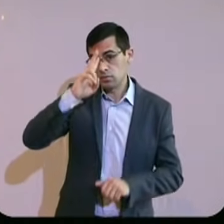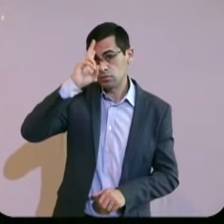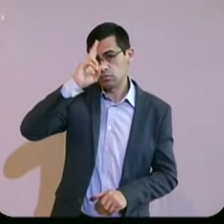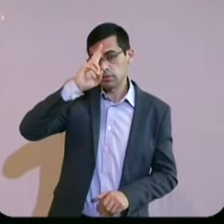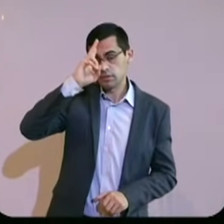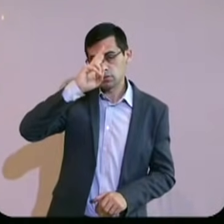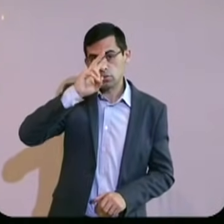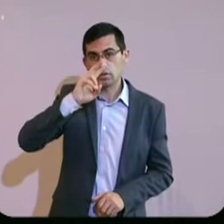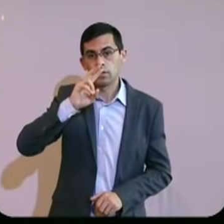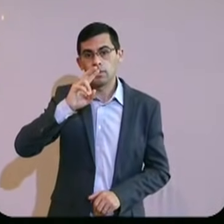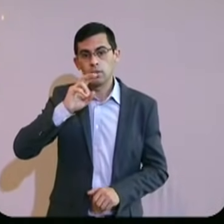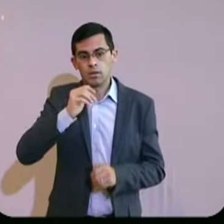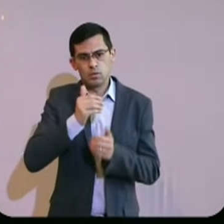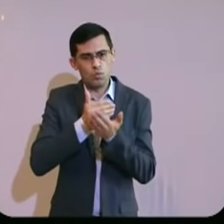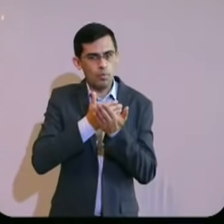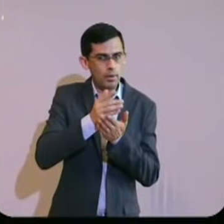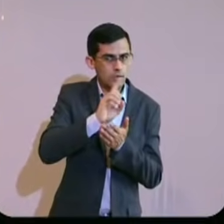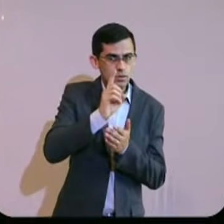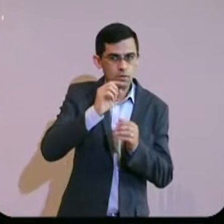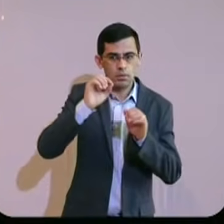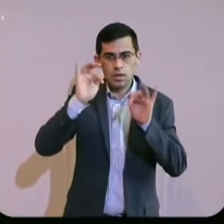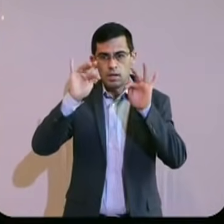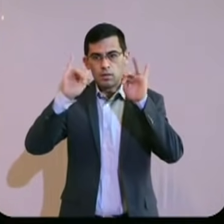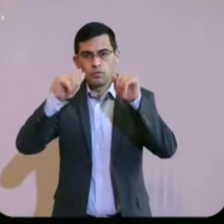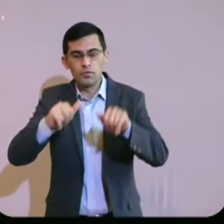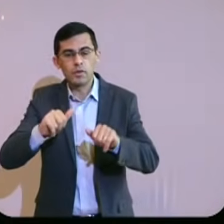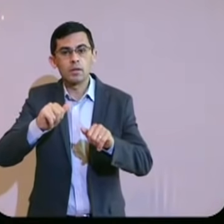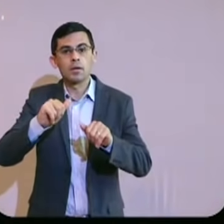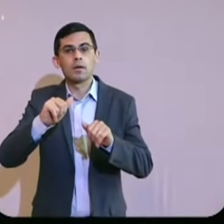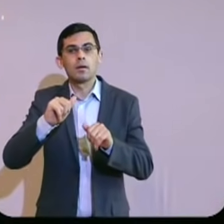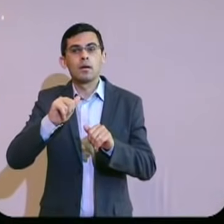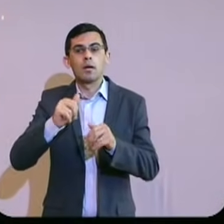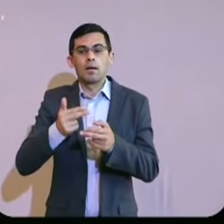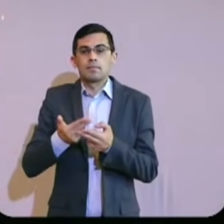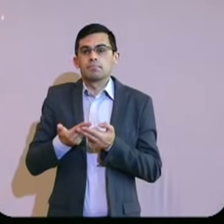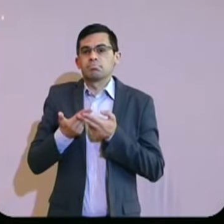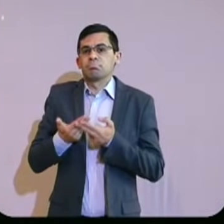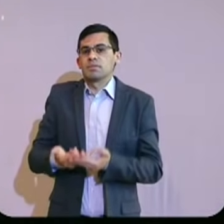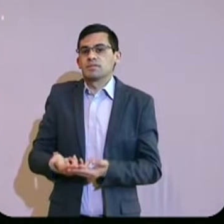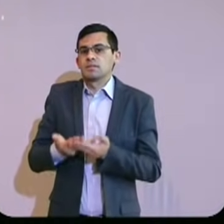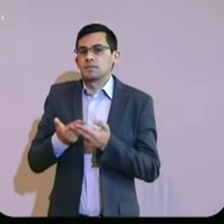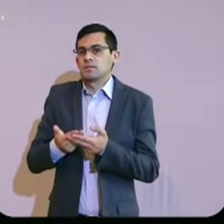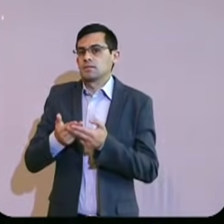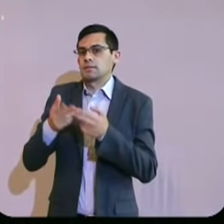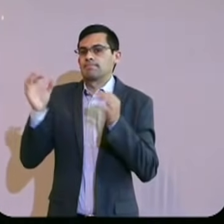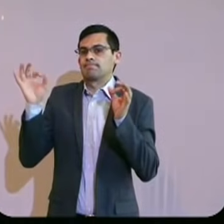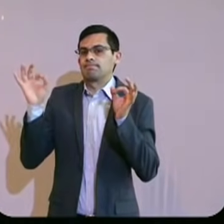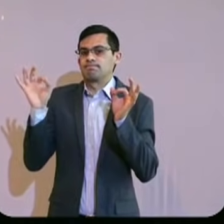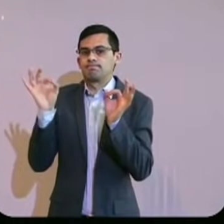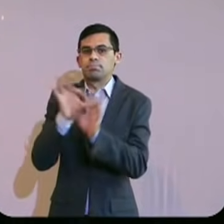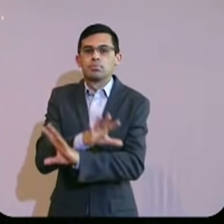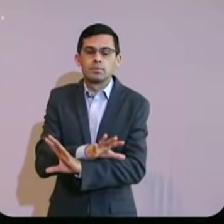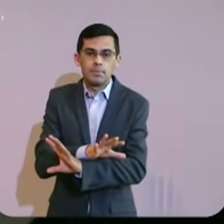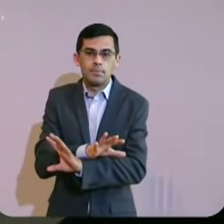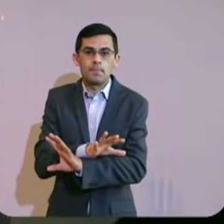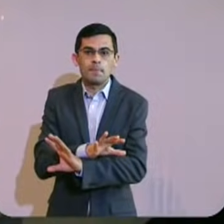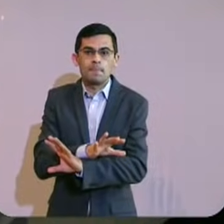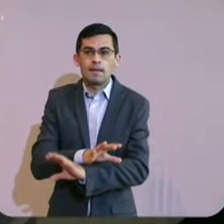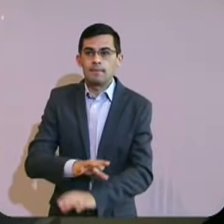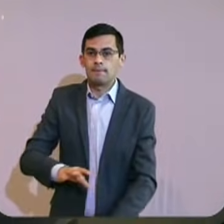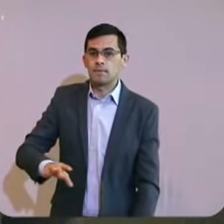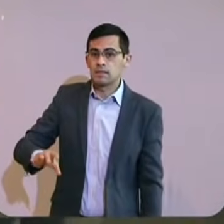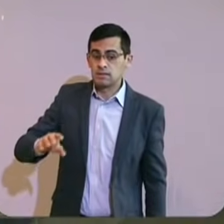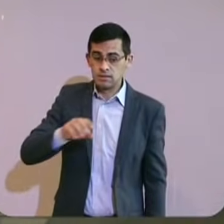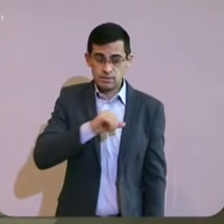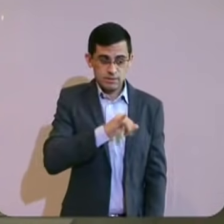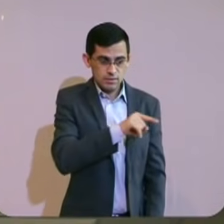história. Isso não é o começo de uma história. A paciência de Deus se encheu. E falou assim, olha,